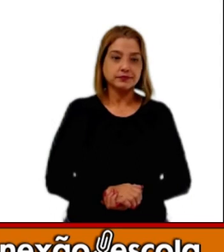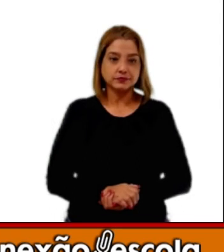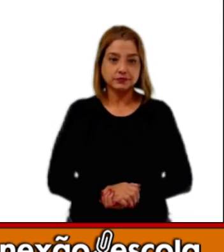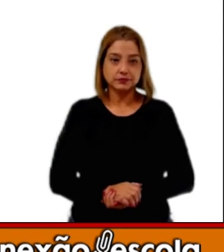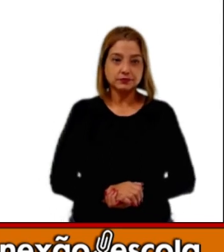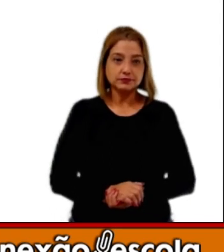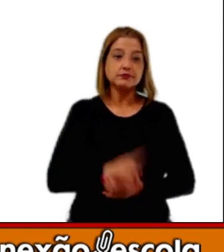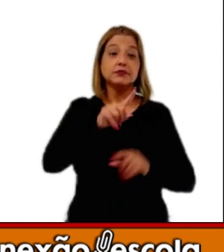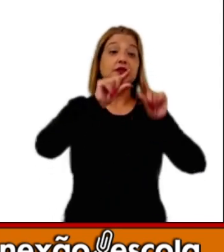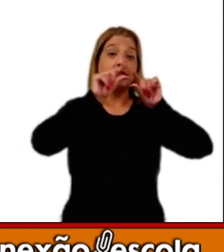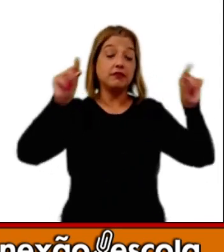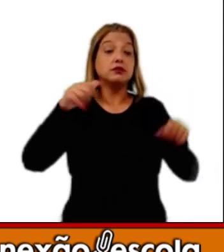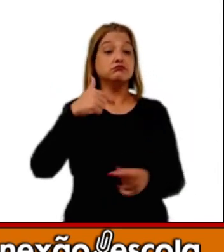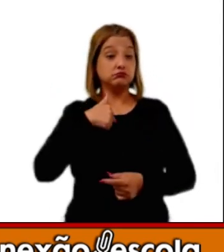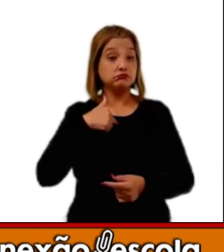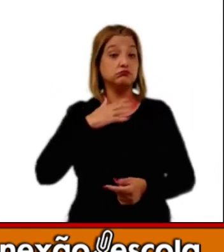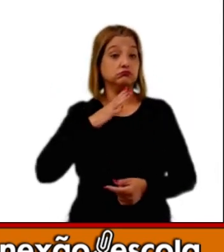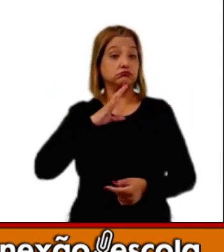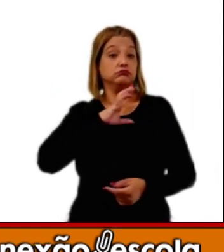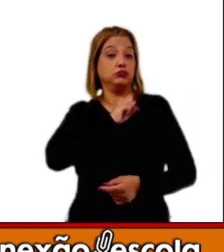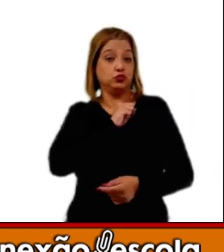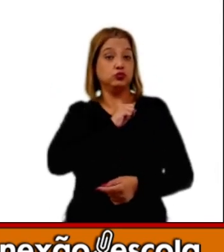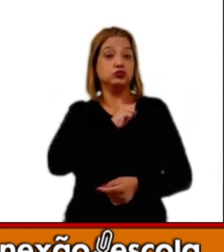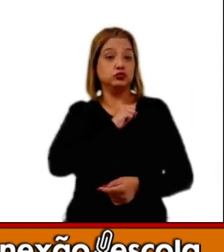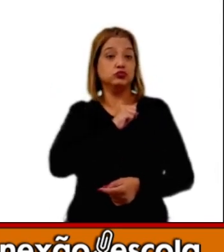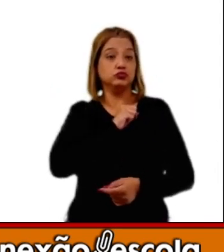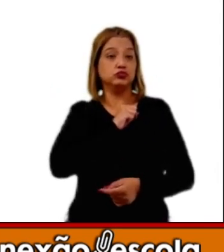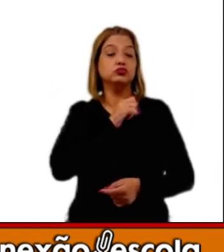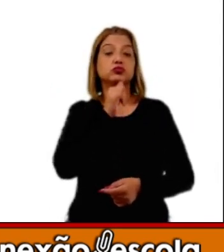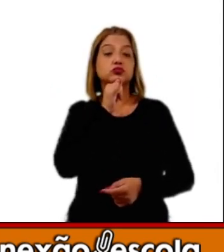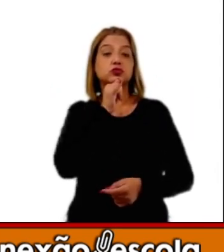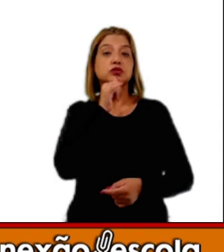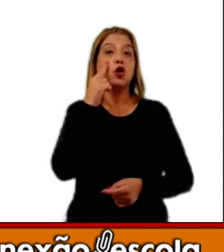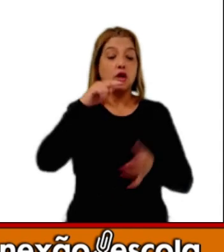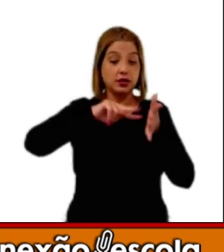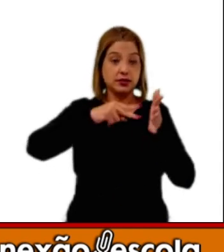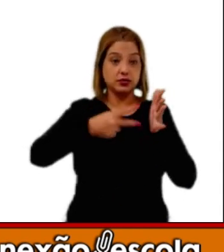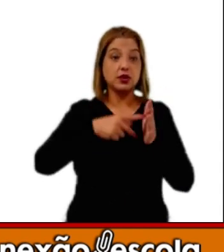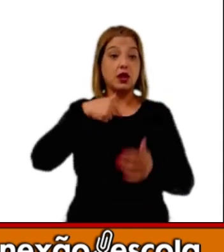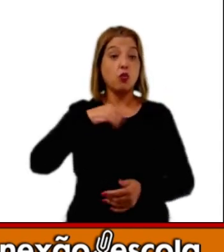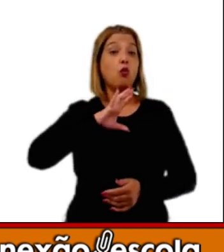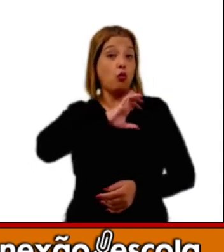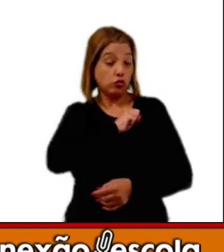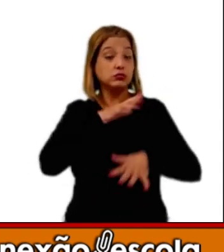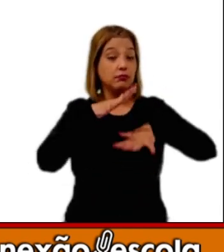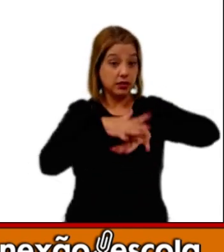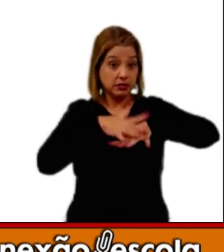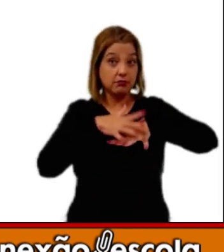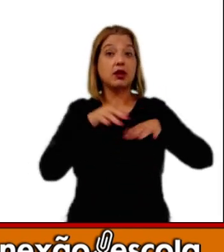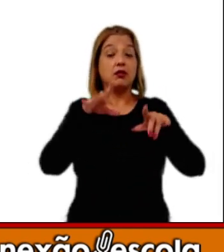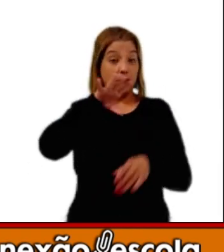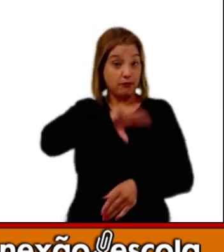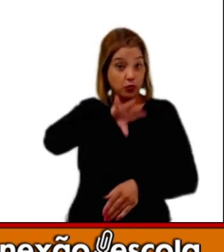I like My Words I love English em português a tradução É eu gosto de matemática